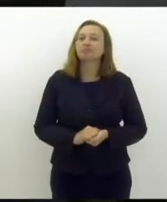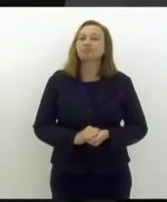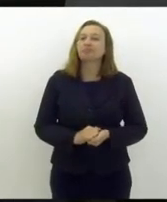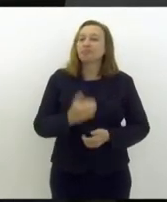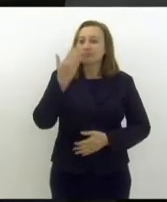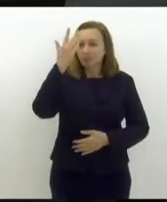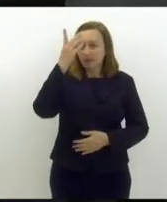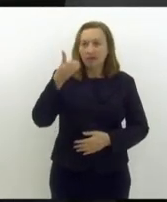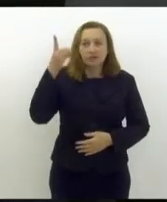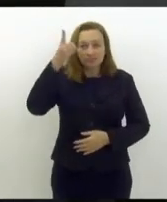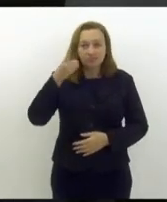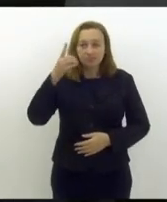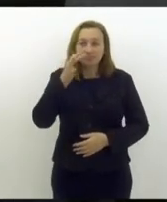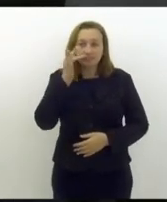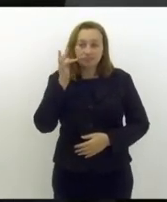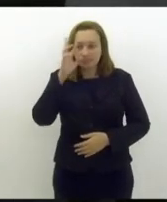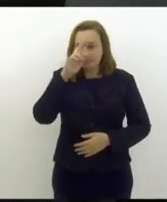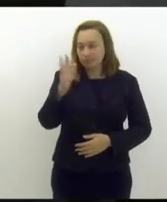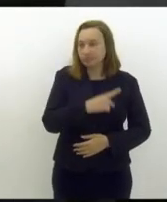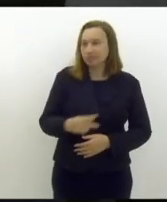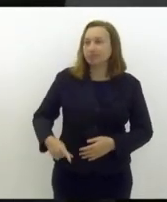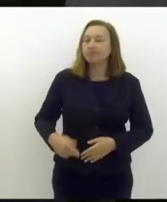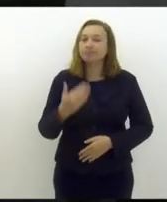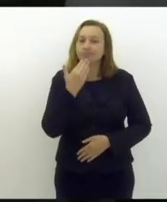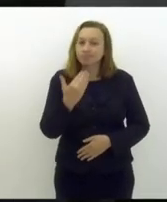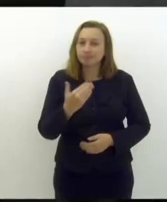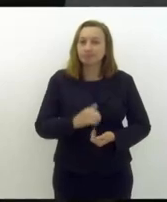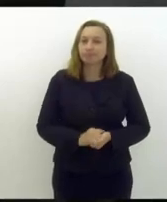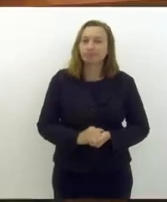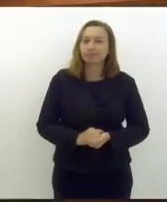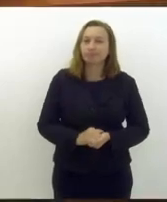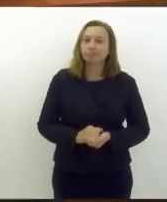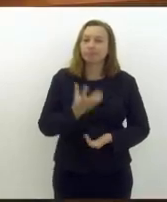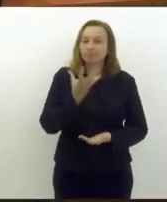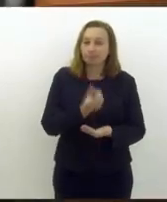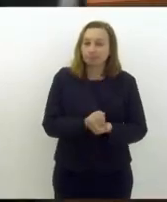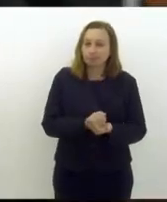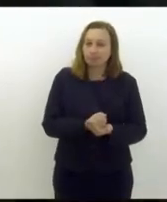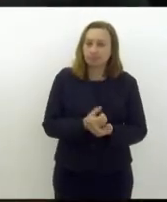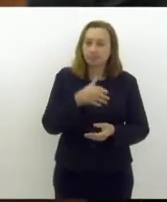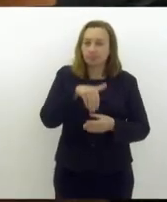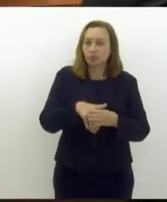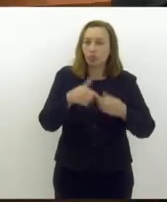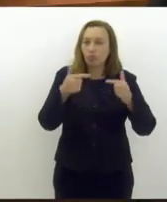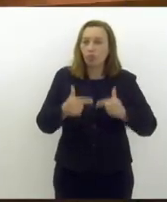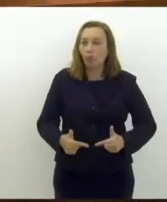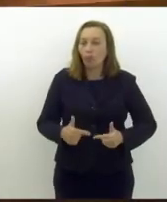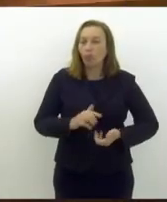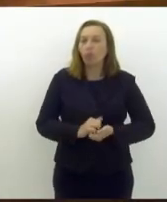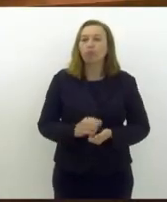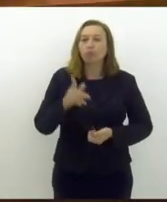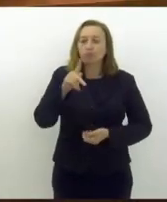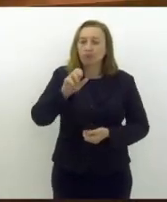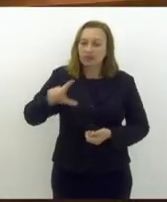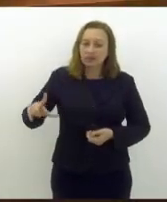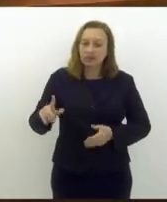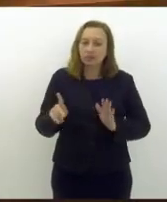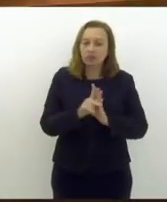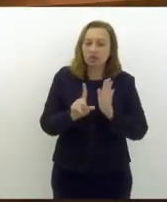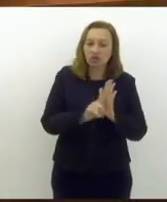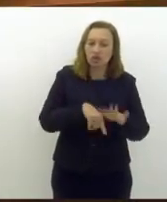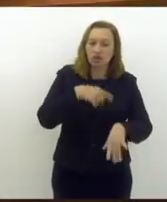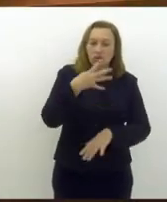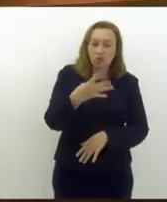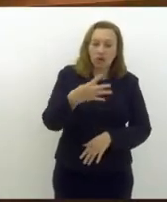Deputado Serafim senhor presidente só para pedir a registro de abstenção da bancada do pessoal no projeto de lei